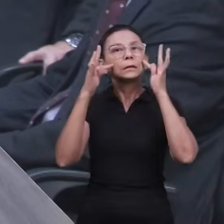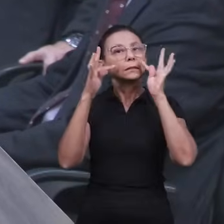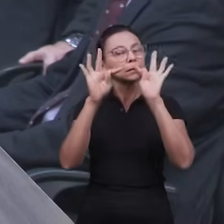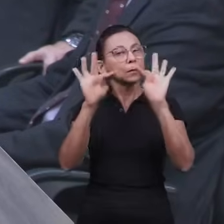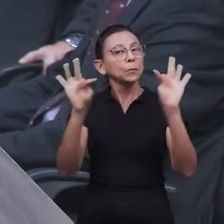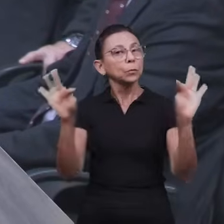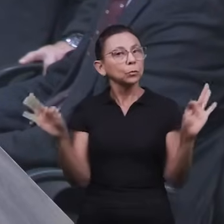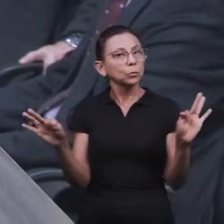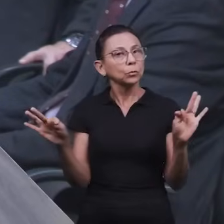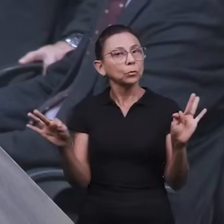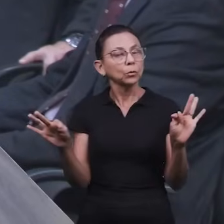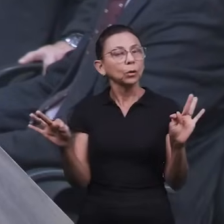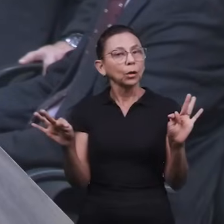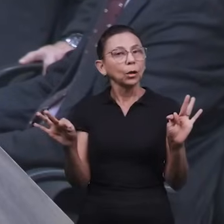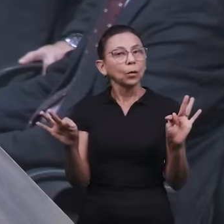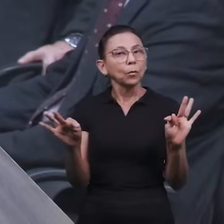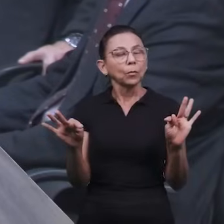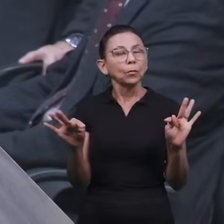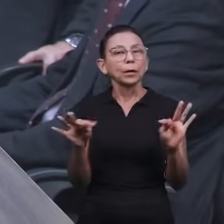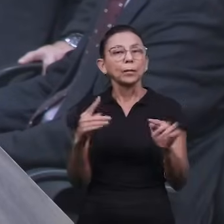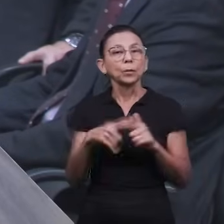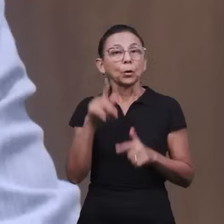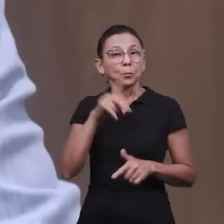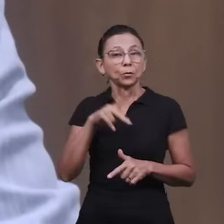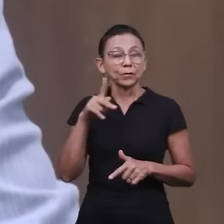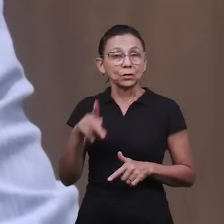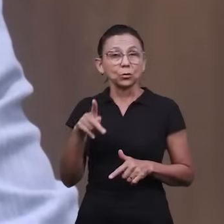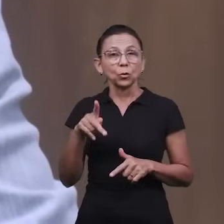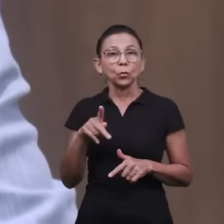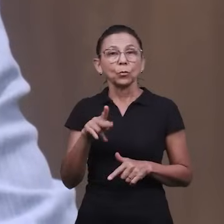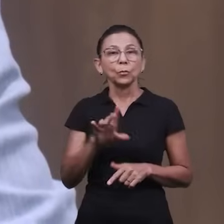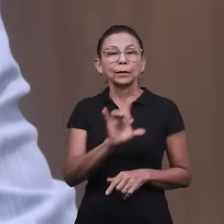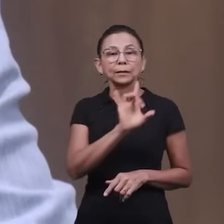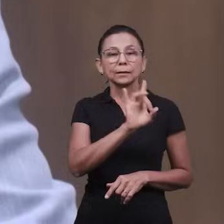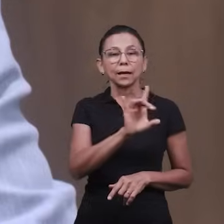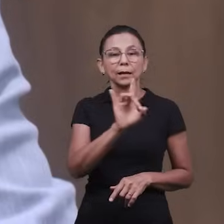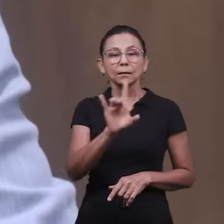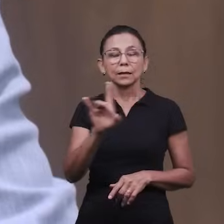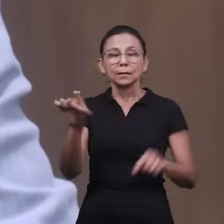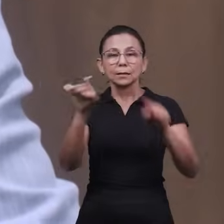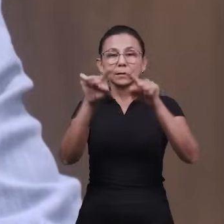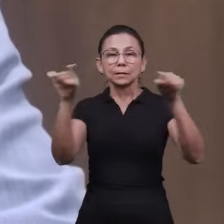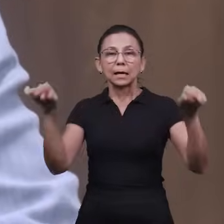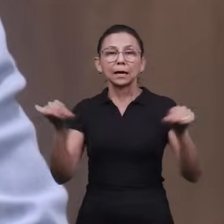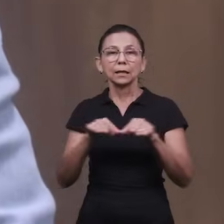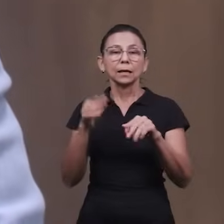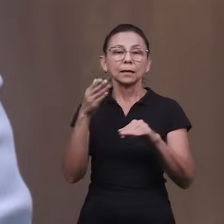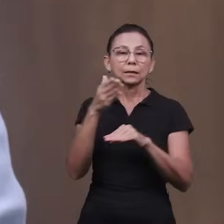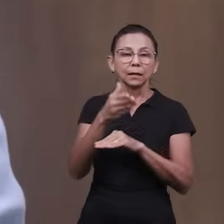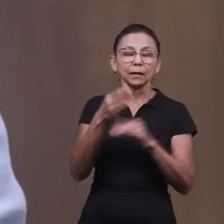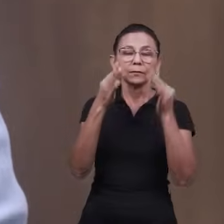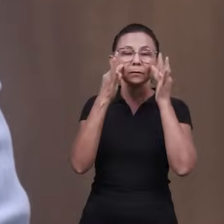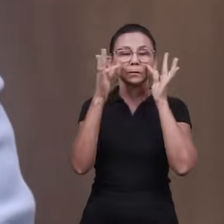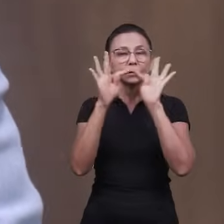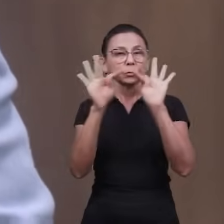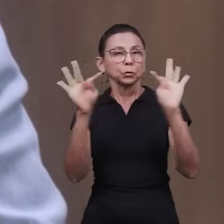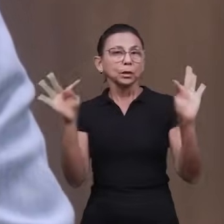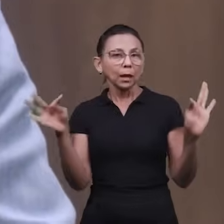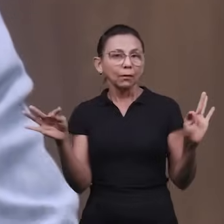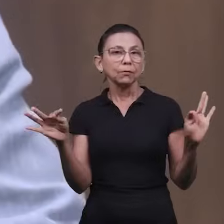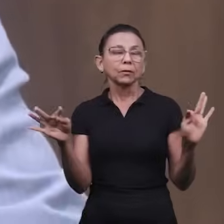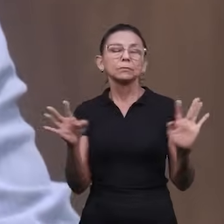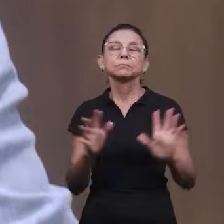salas de aula. Está aqui o relato. Ele testemunhou em toda a sala de aula, né, o atendimento Maravilha. Que ele